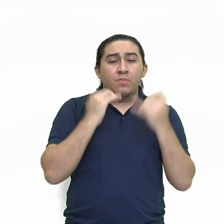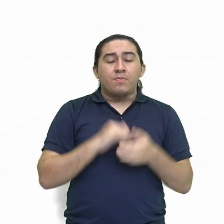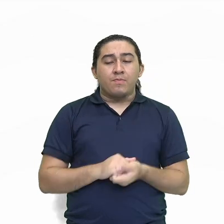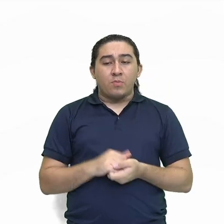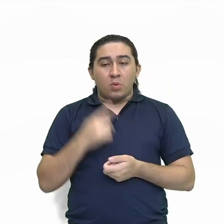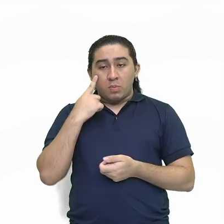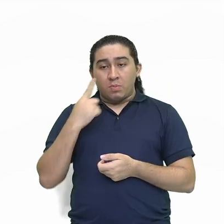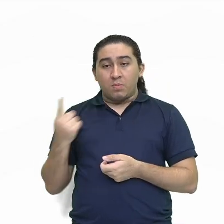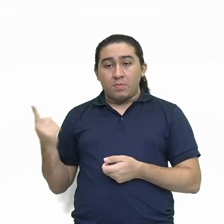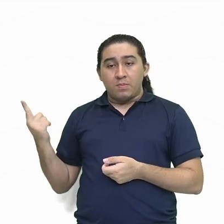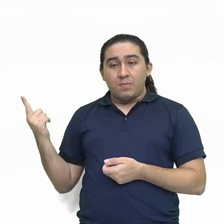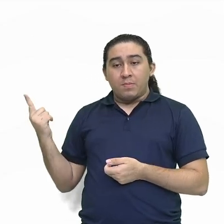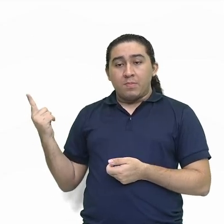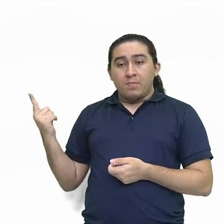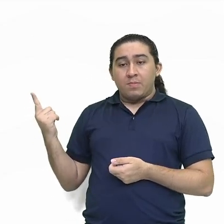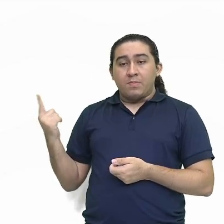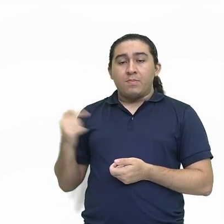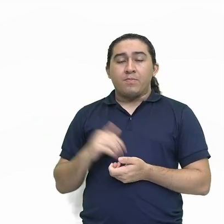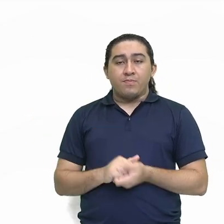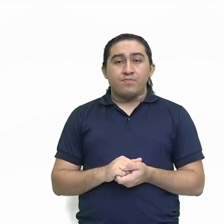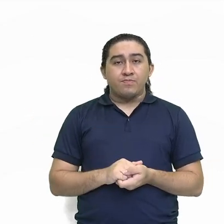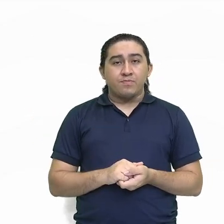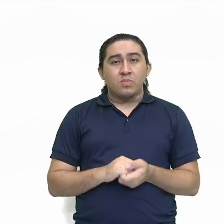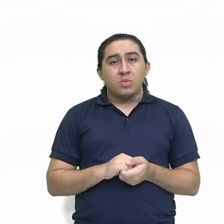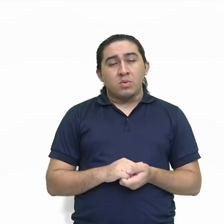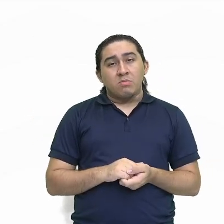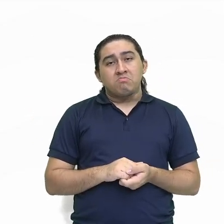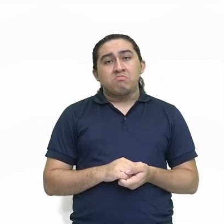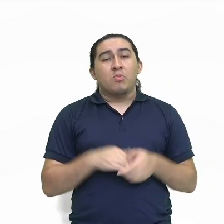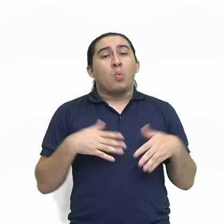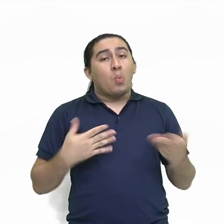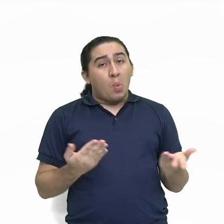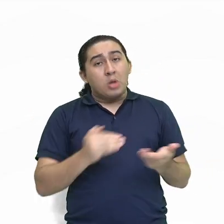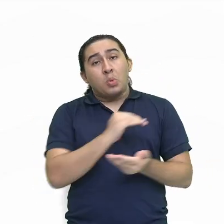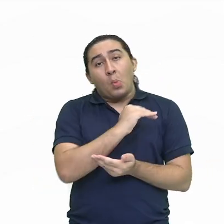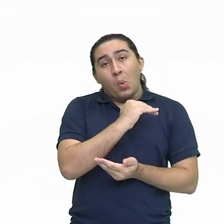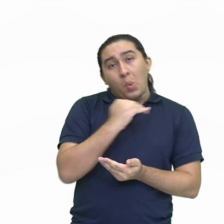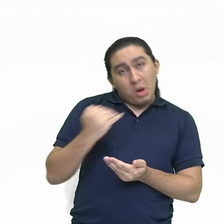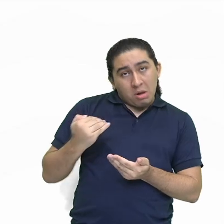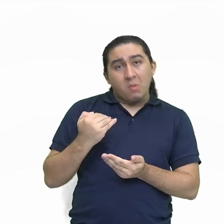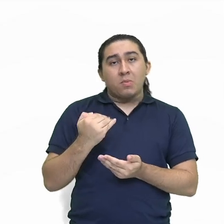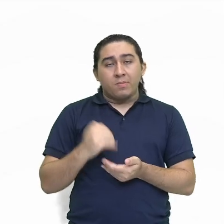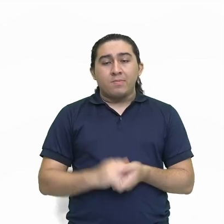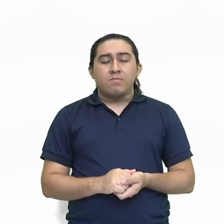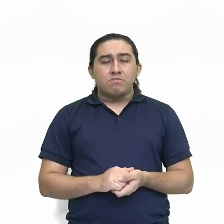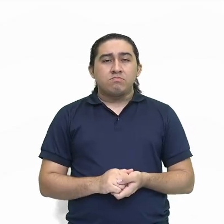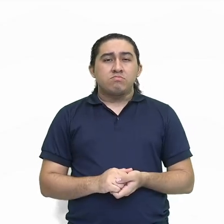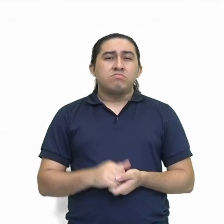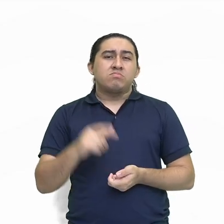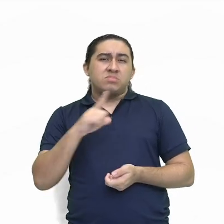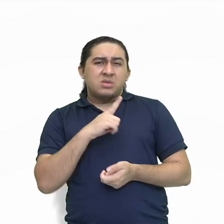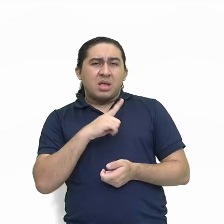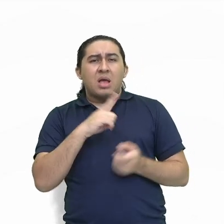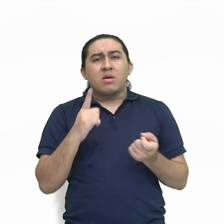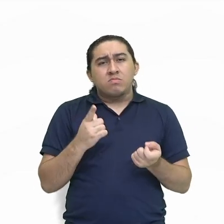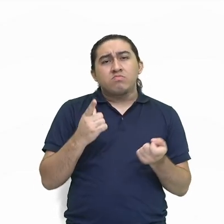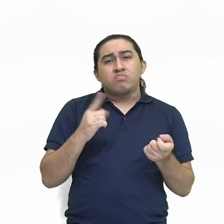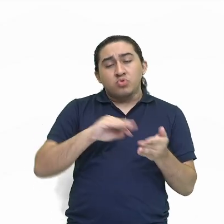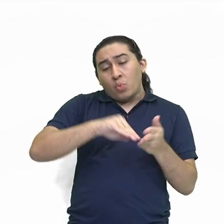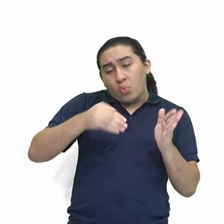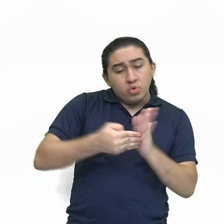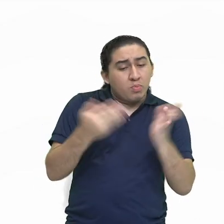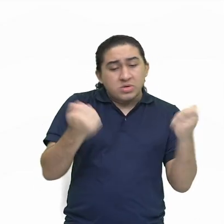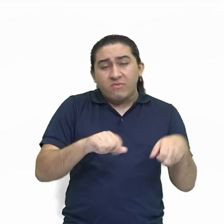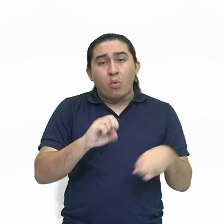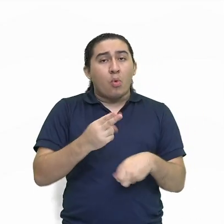quando morreu inexplicavelmente. Tem sentido completo ou vai faltar algo para